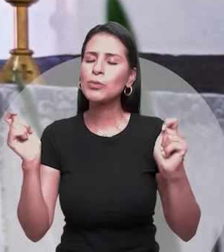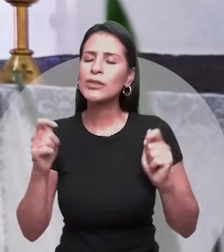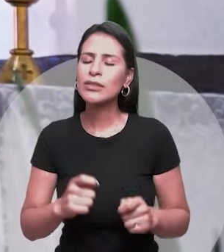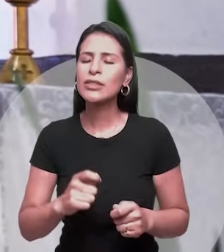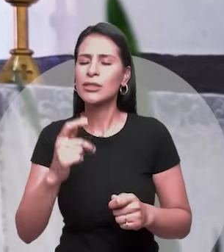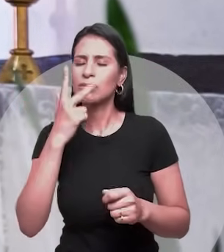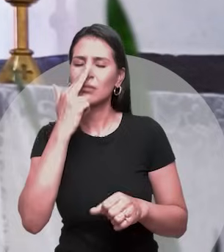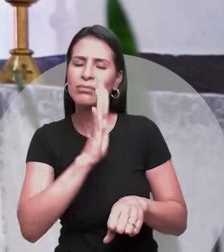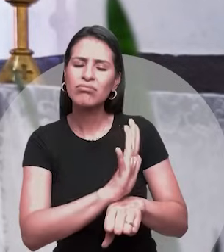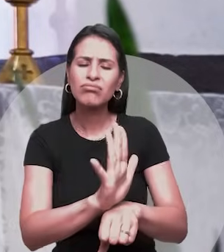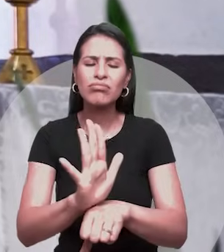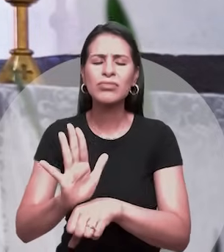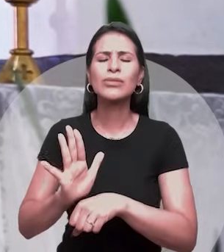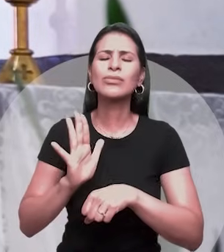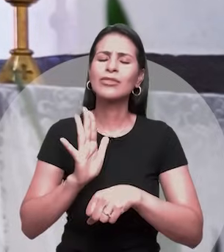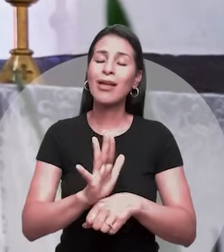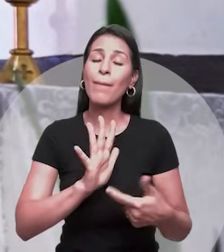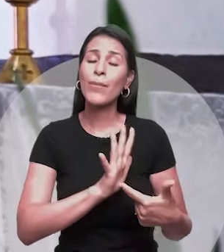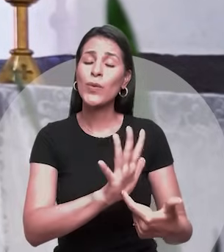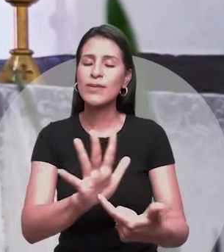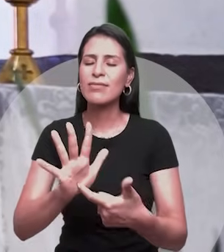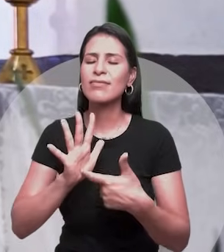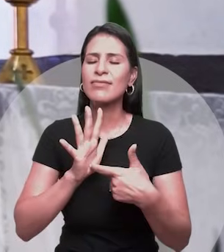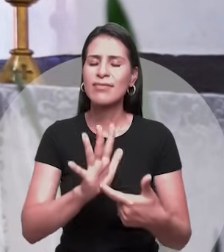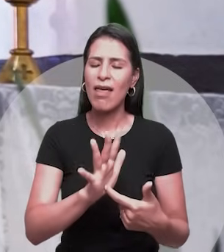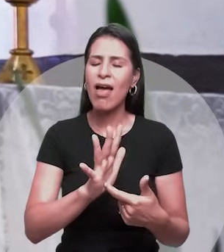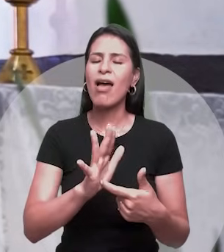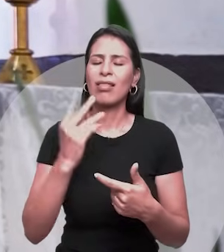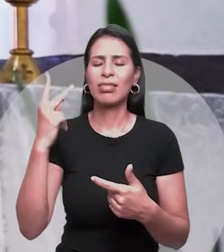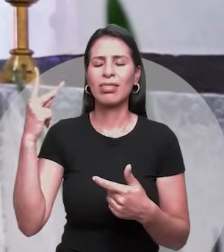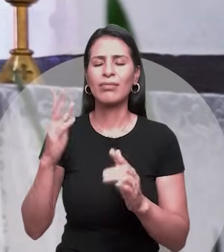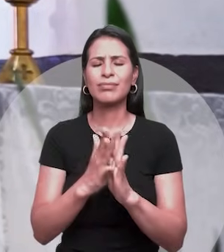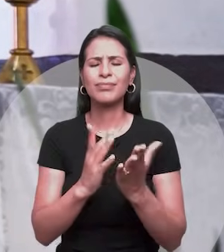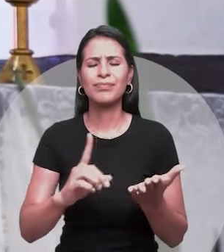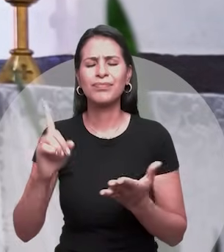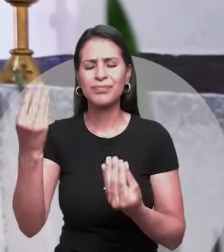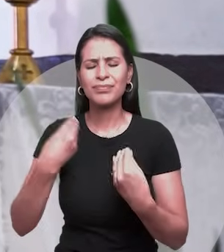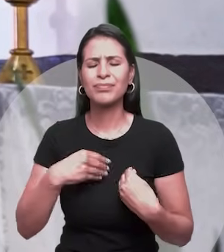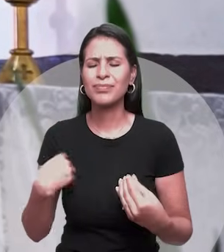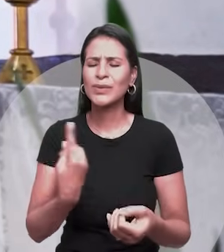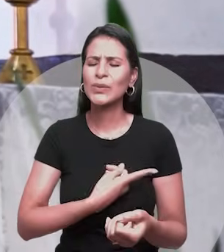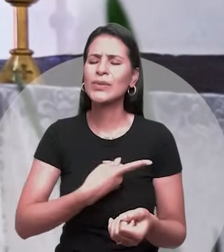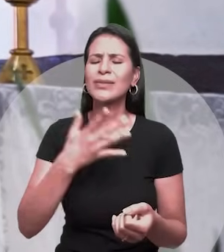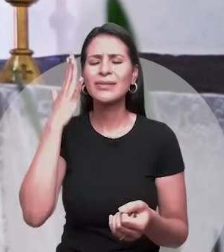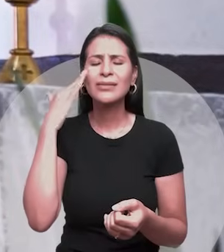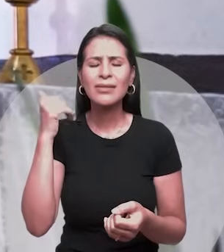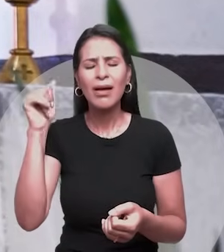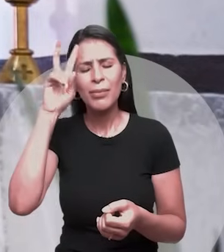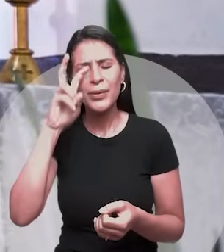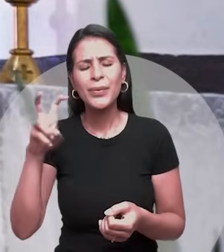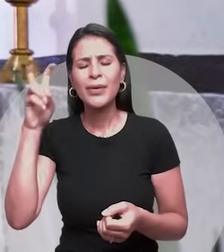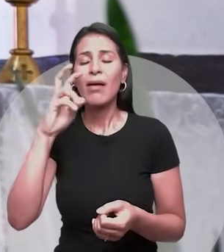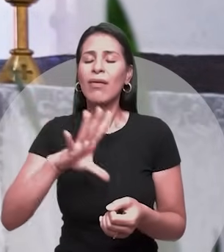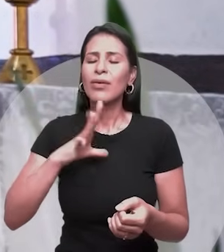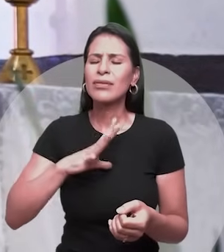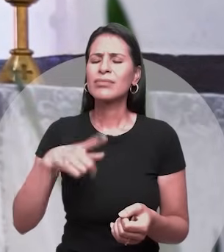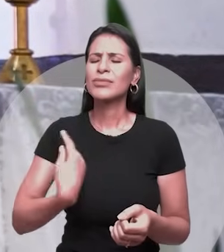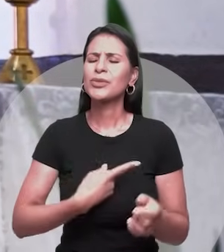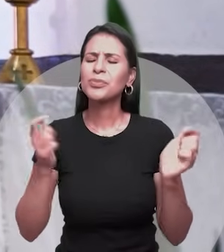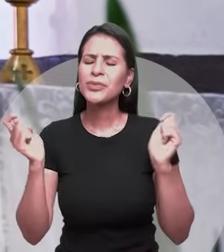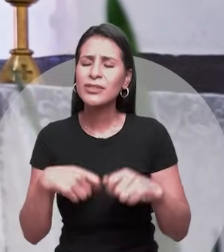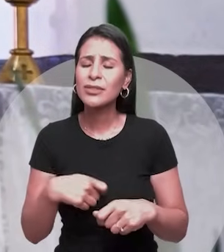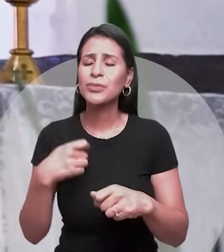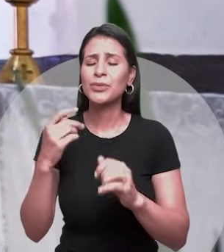Evangelho. Derrama sobre nós, ó Pai, a Tua sabedoria e coragem, para que possamos proclamar a Tua palavra com ousadia